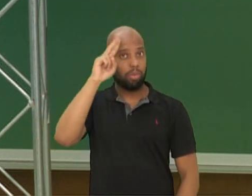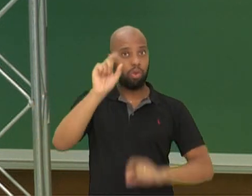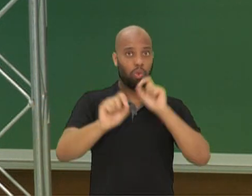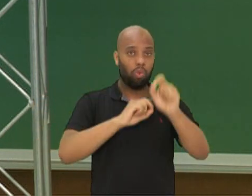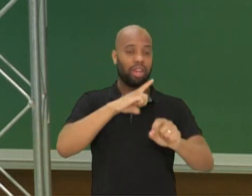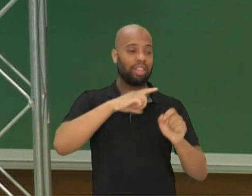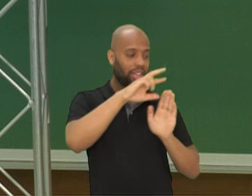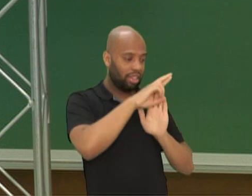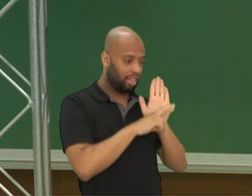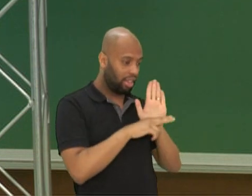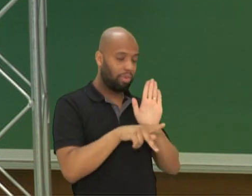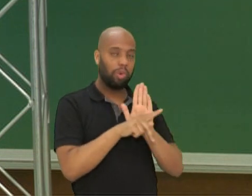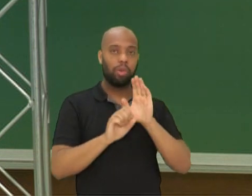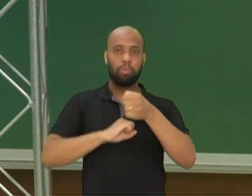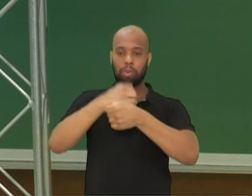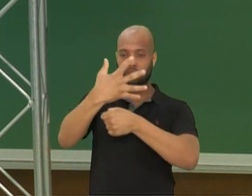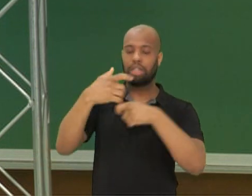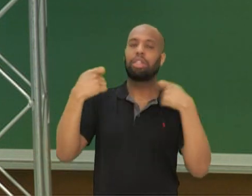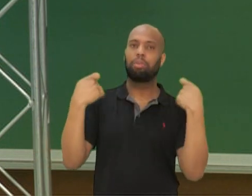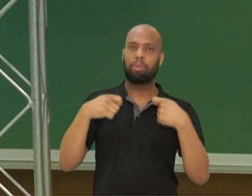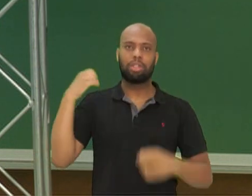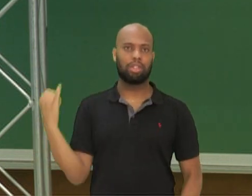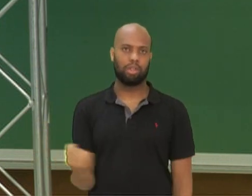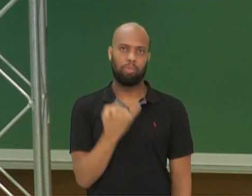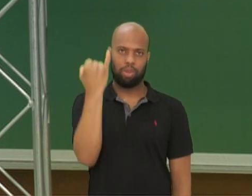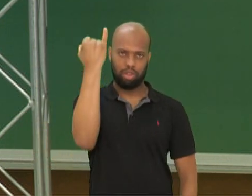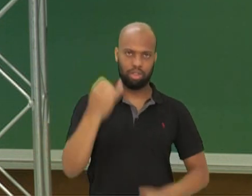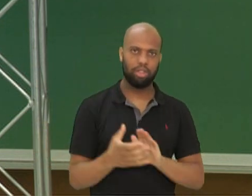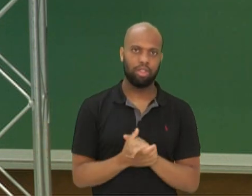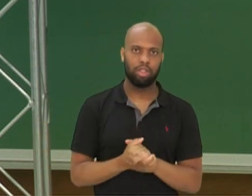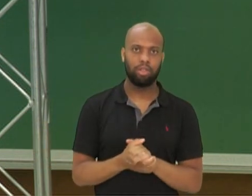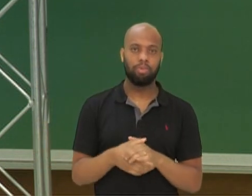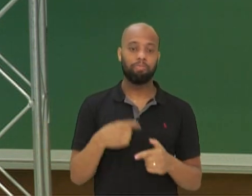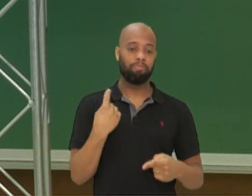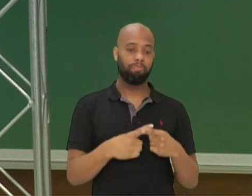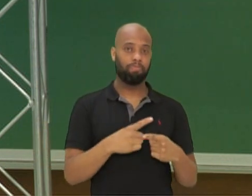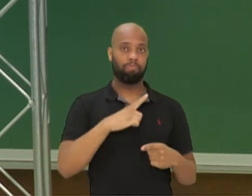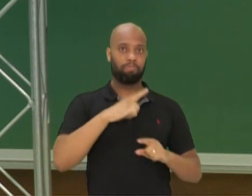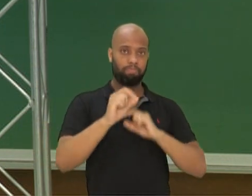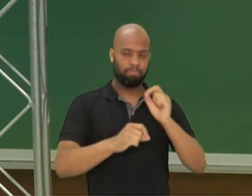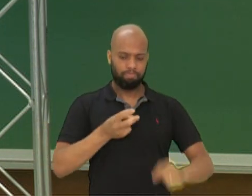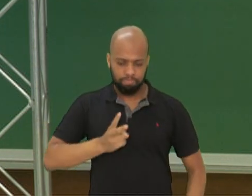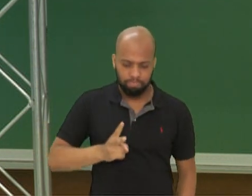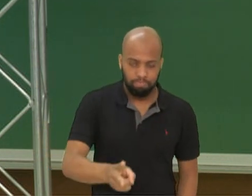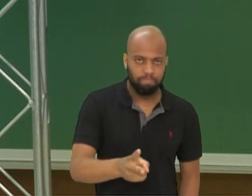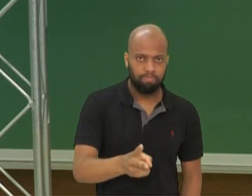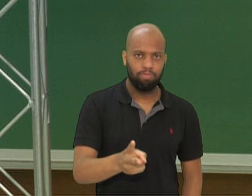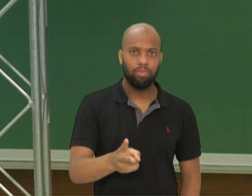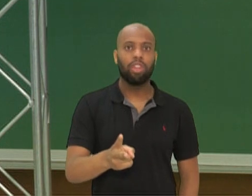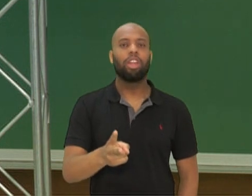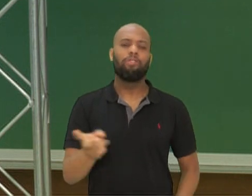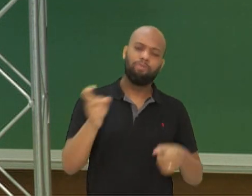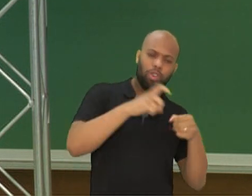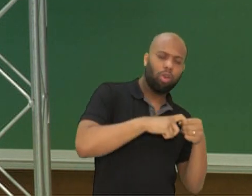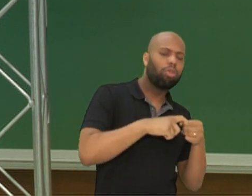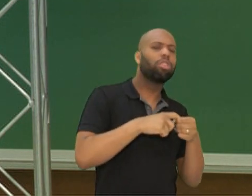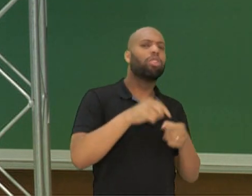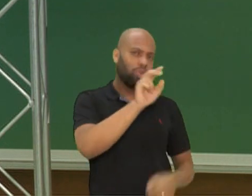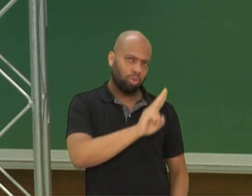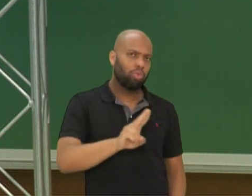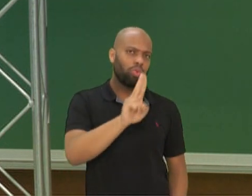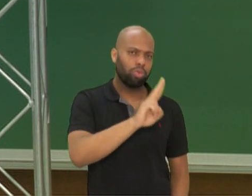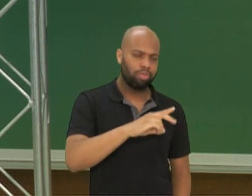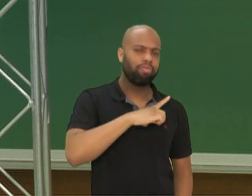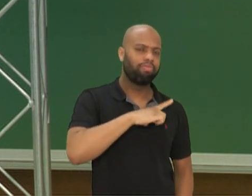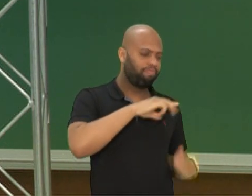das propriedades de potenciação. É isso, nós vamos revisitar sempre que necessário um exercício ou outro aqui,